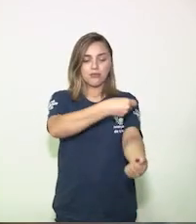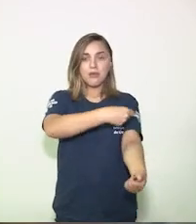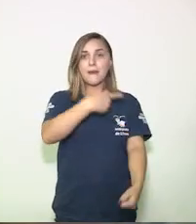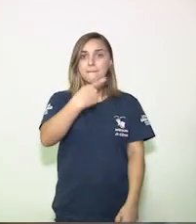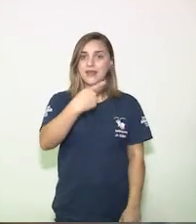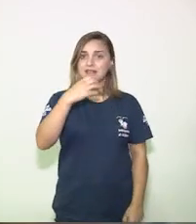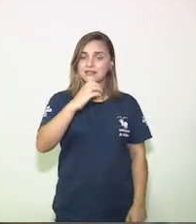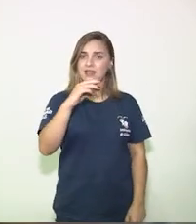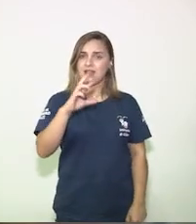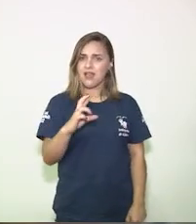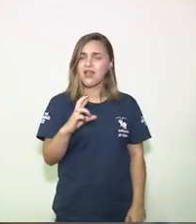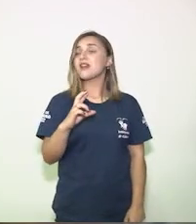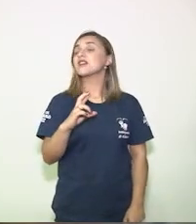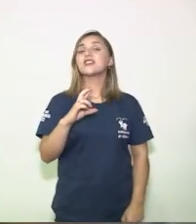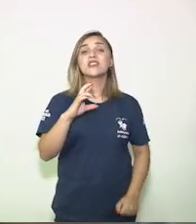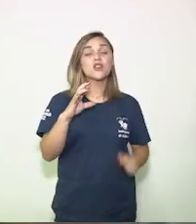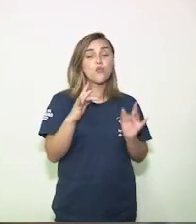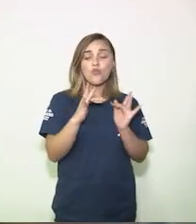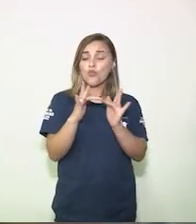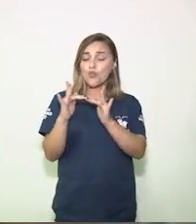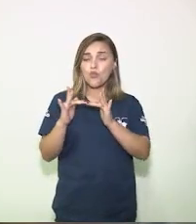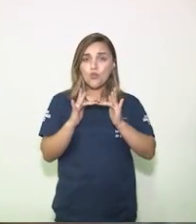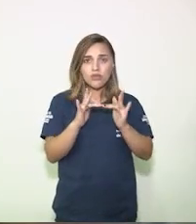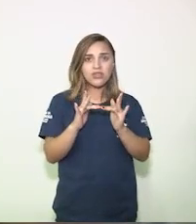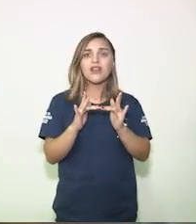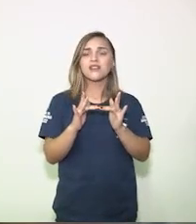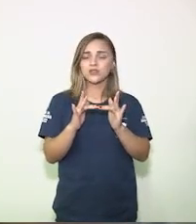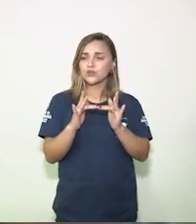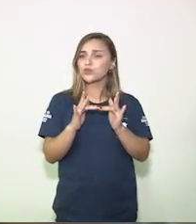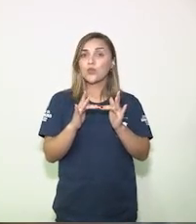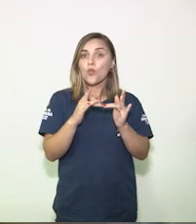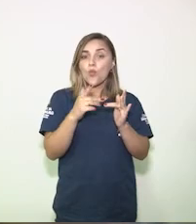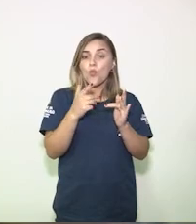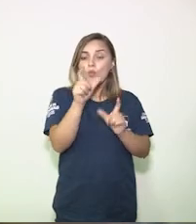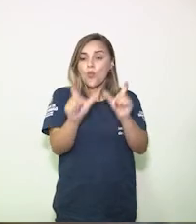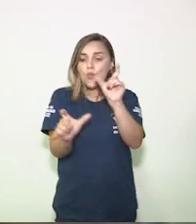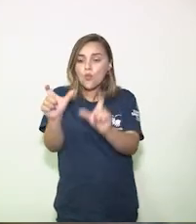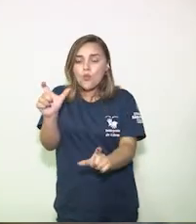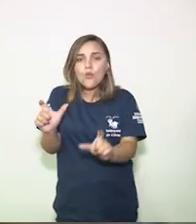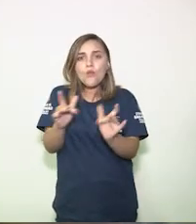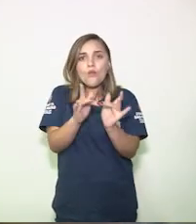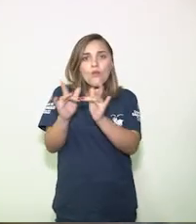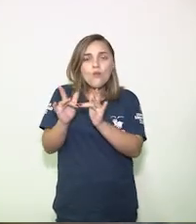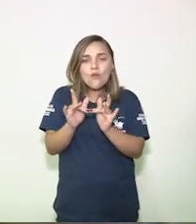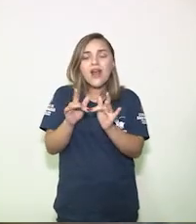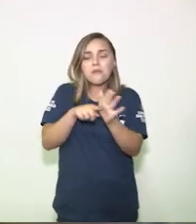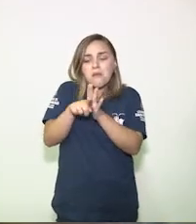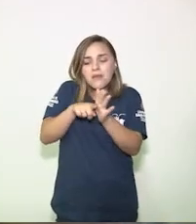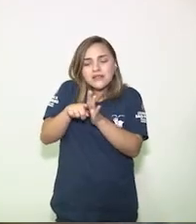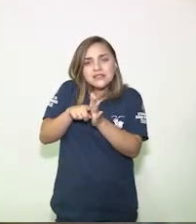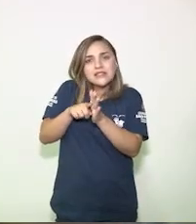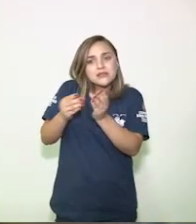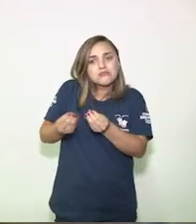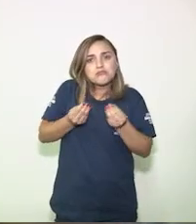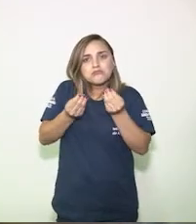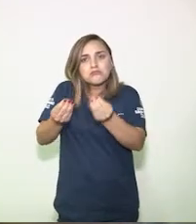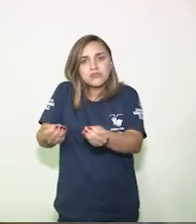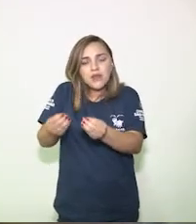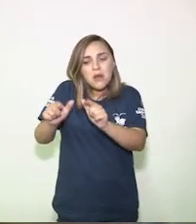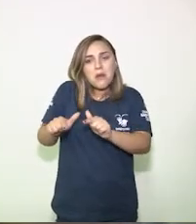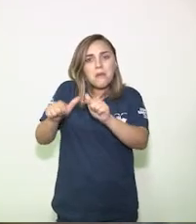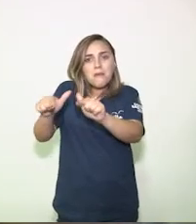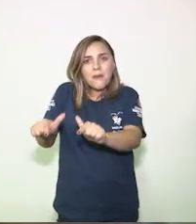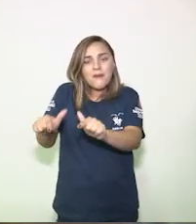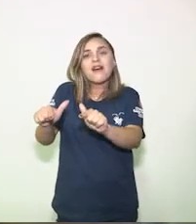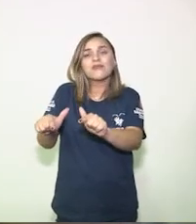município faz, e todo contato do sintomático, ele é investigado, oferecido o atestado, para que ele